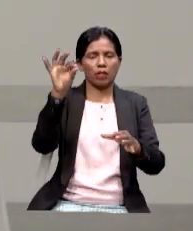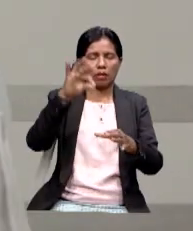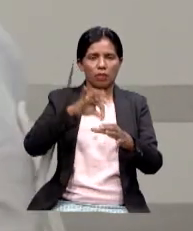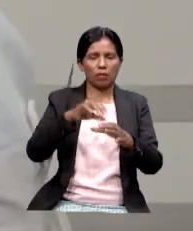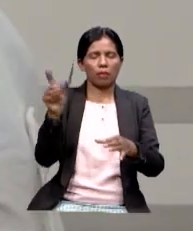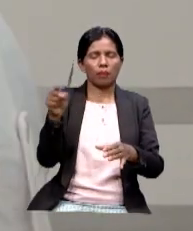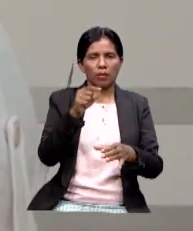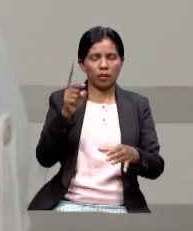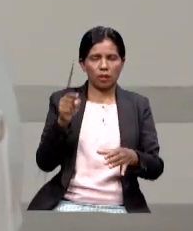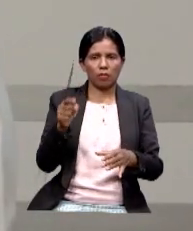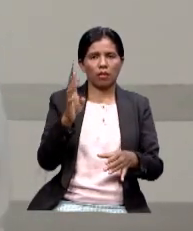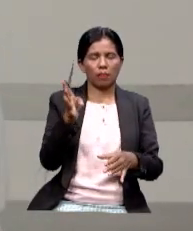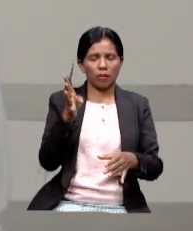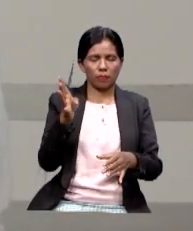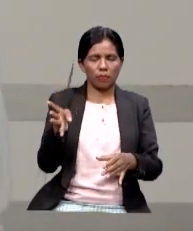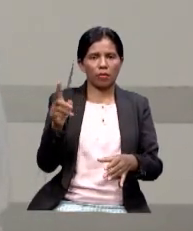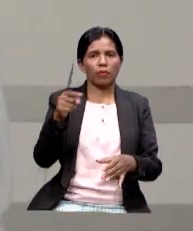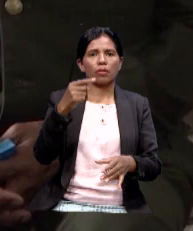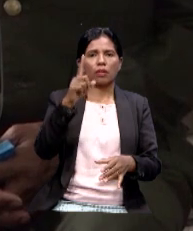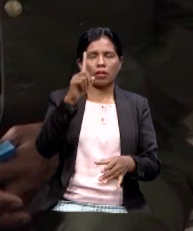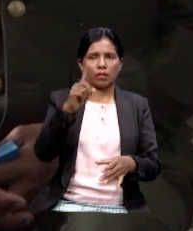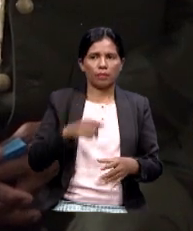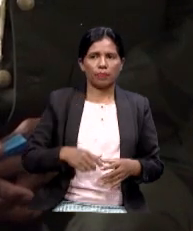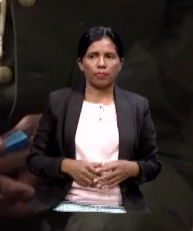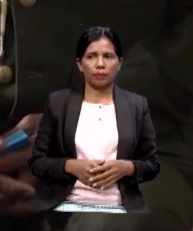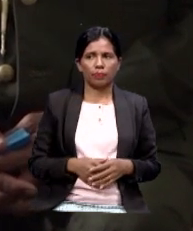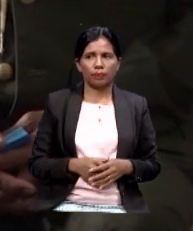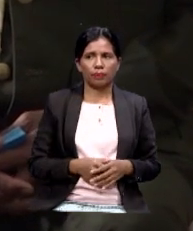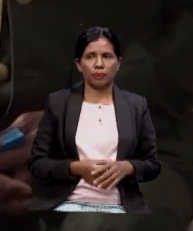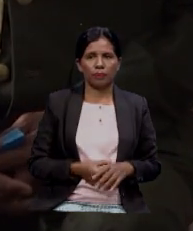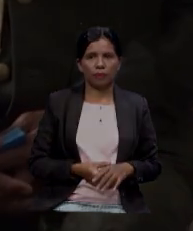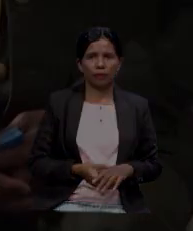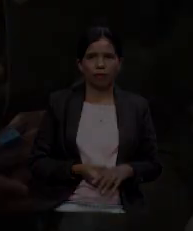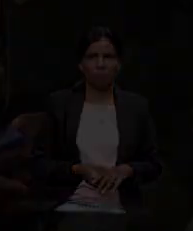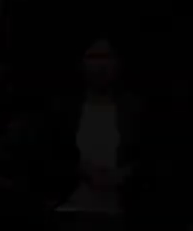porcento hatnulu resin sia, vírgula ida. Espírito Dias, Aderito Simenes, GMN.